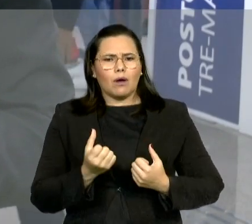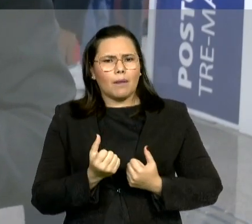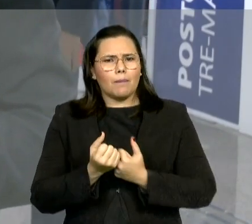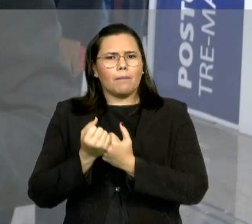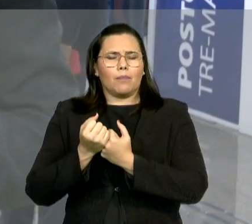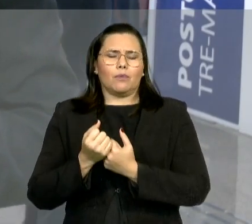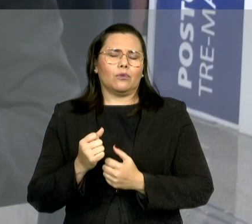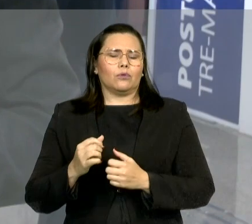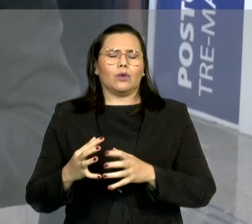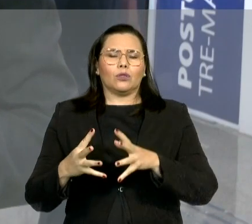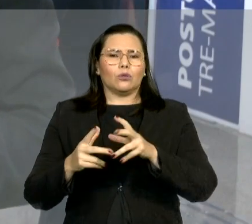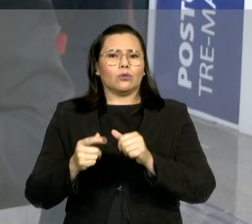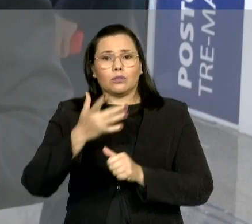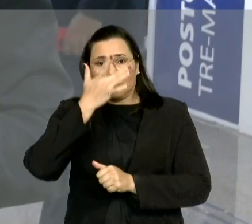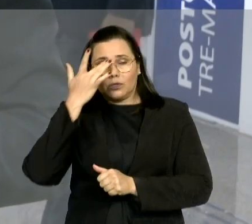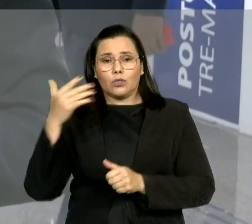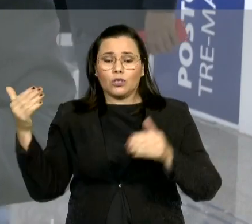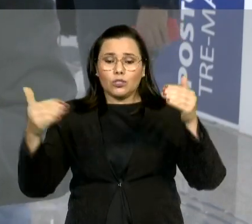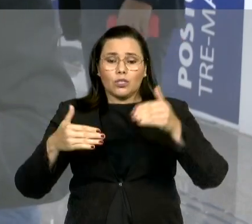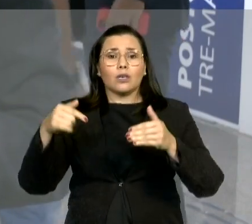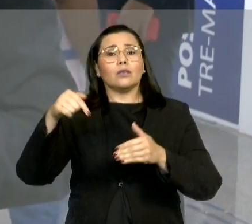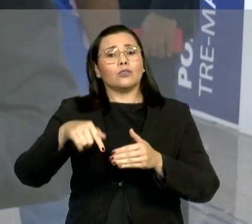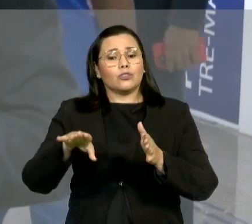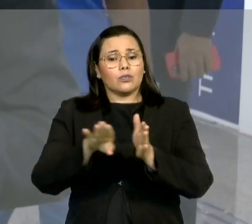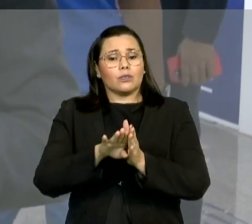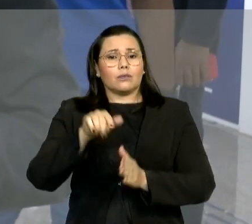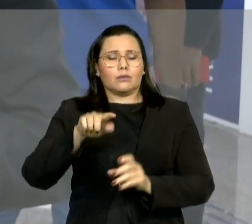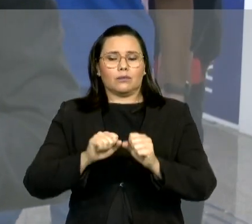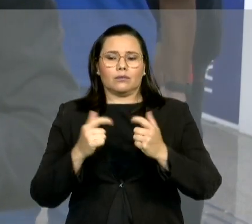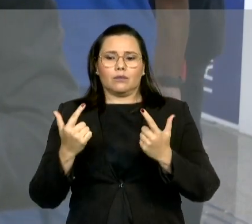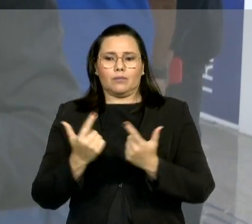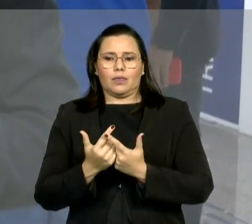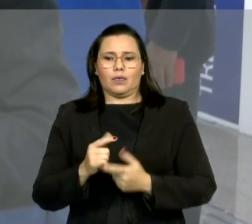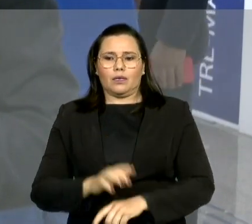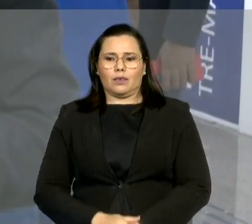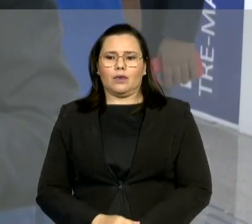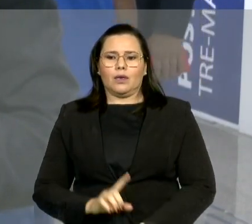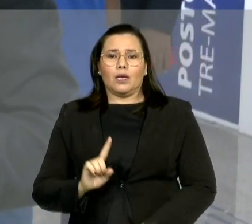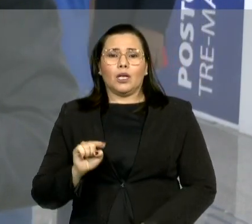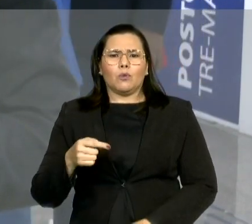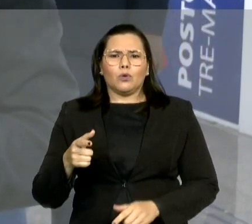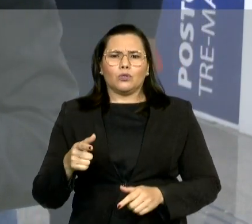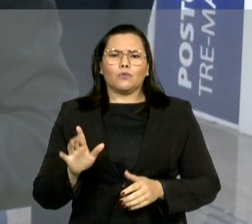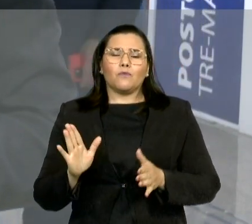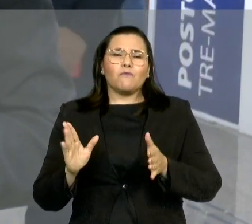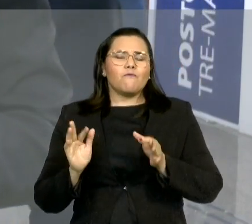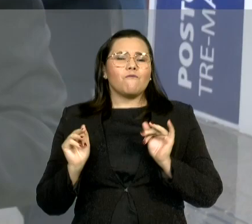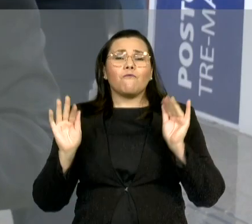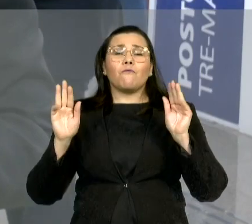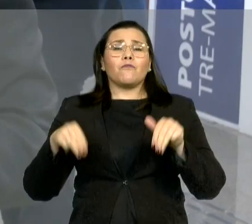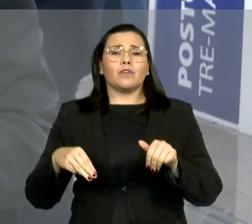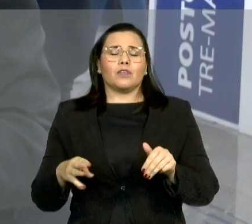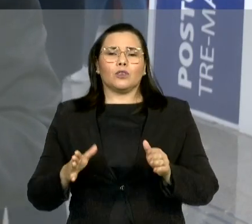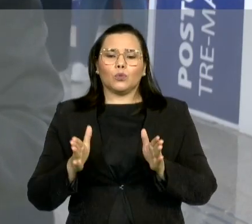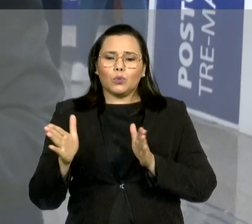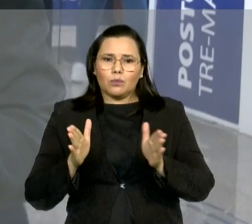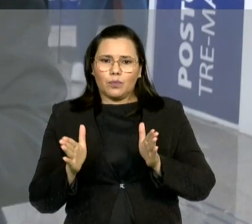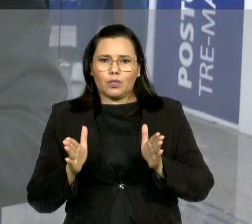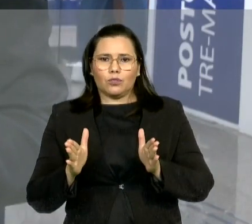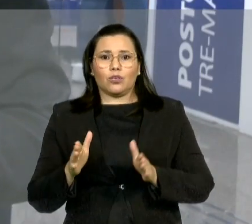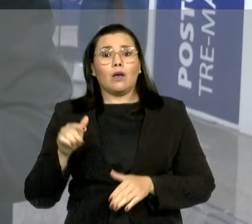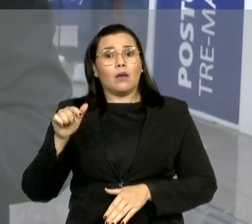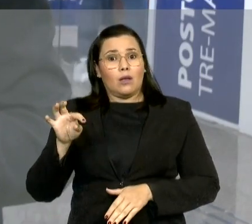os eleitores que vieram até a casa. Mesmo após o fim do prazo para regularização eleitoral, o posto vai